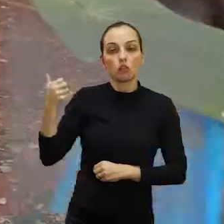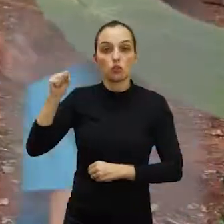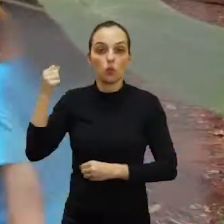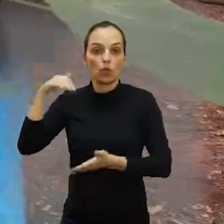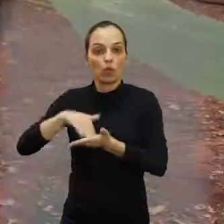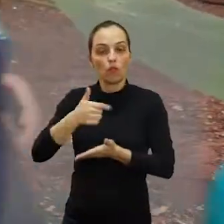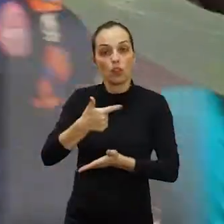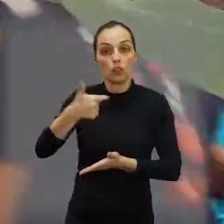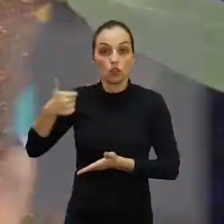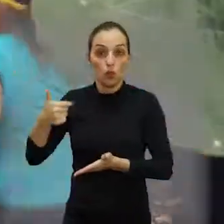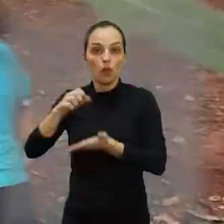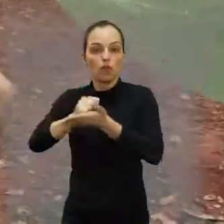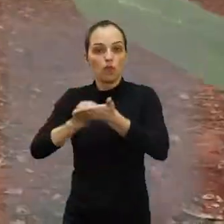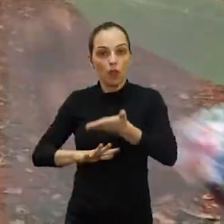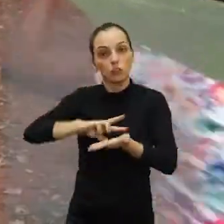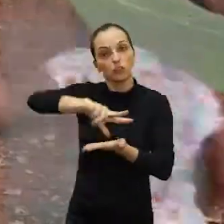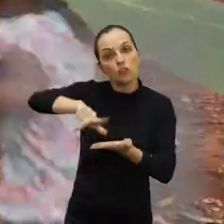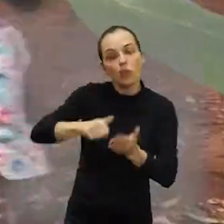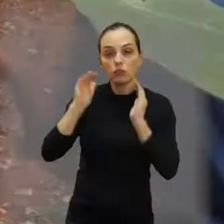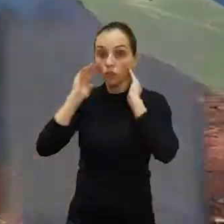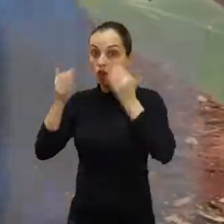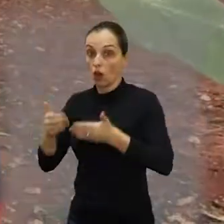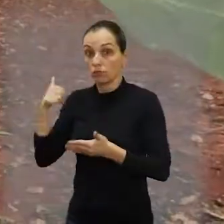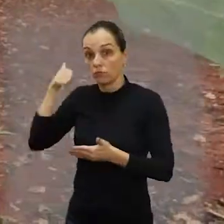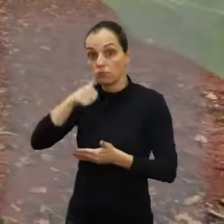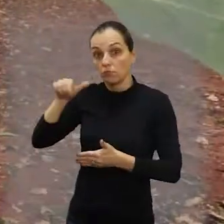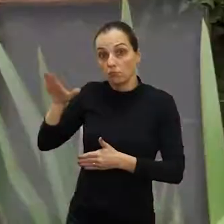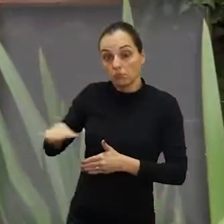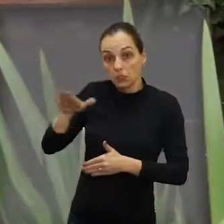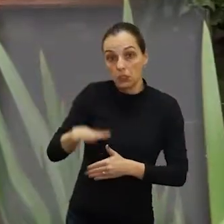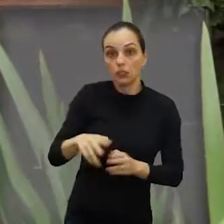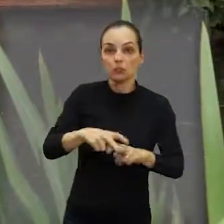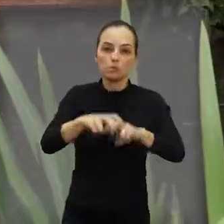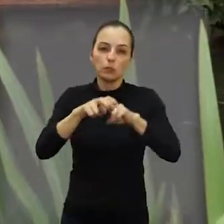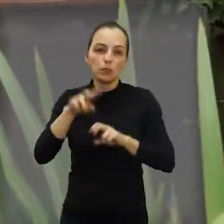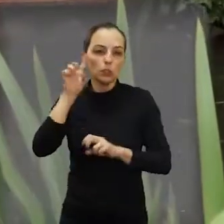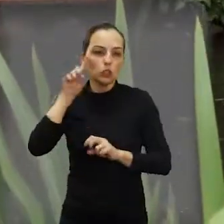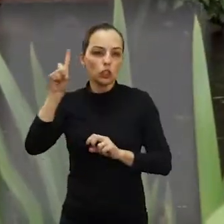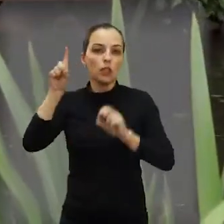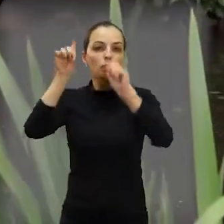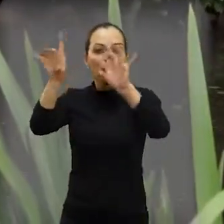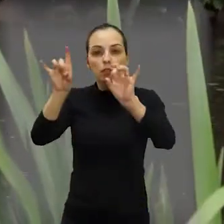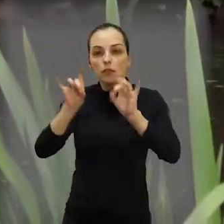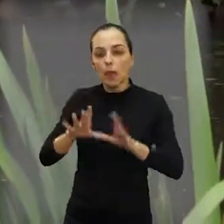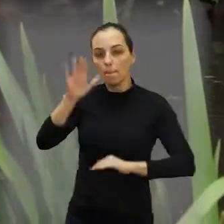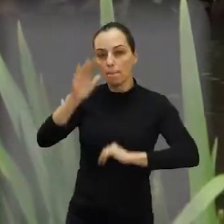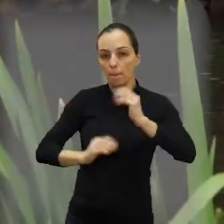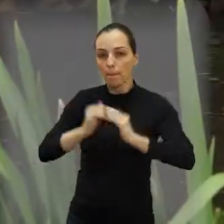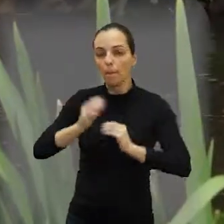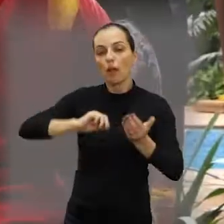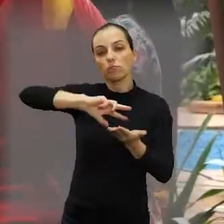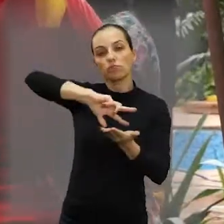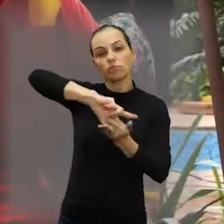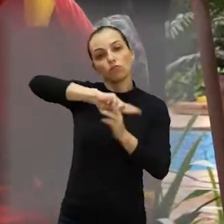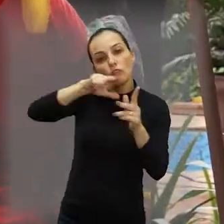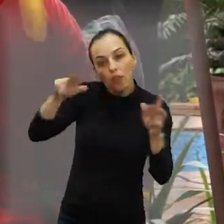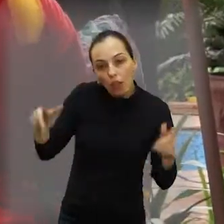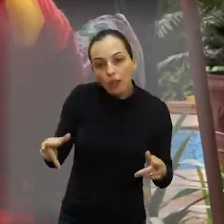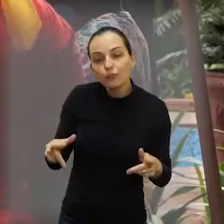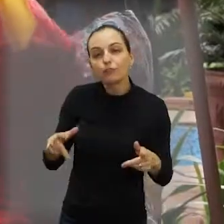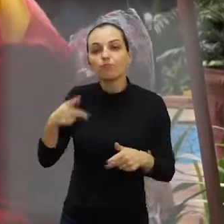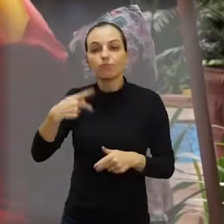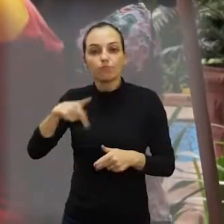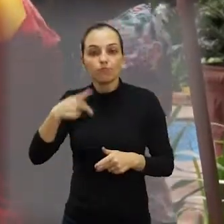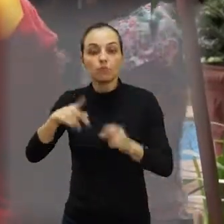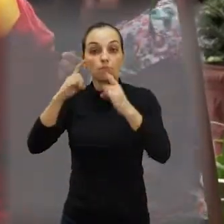dia interessante para as meninas da Oficina das Meninas, né? E é um dia que normalmente não faria parte da rotina